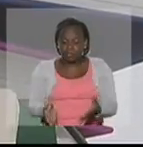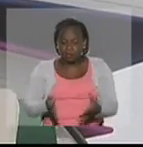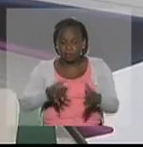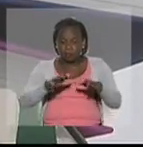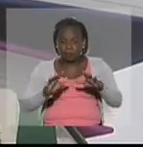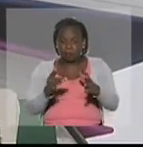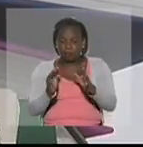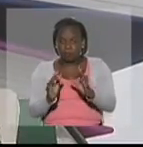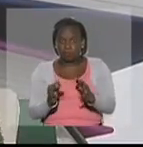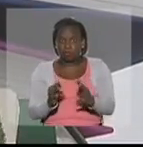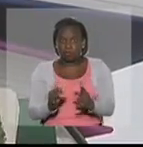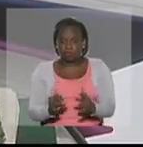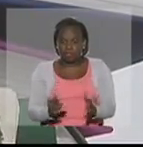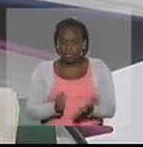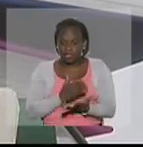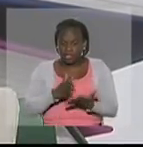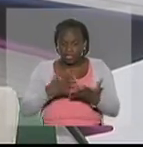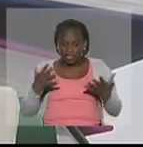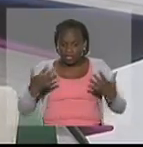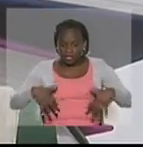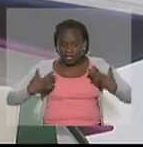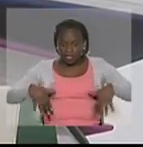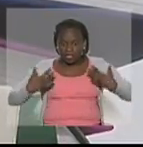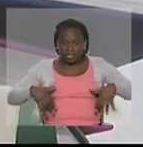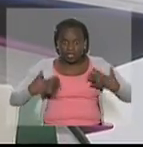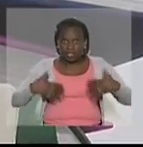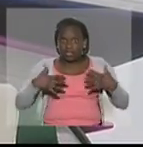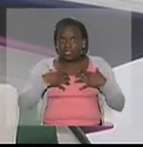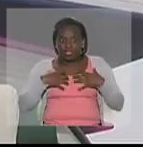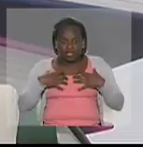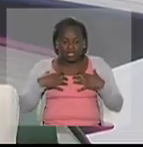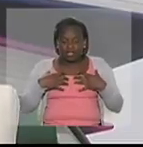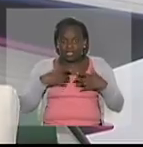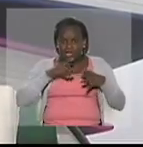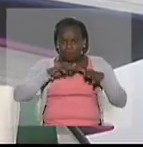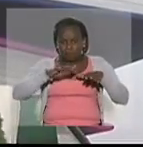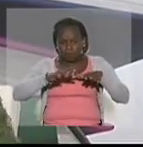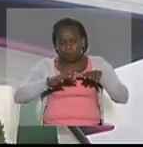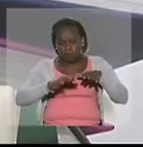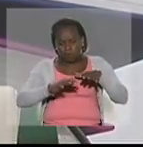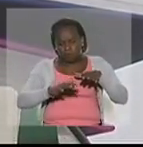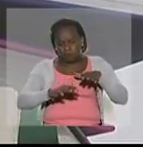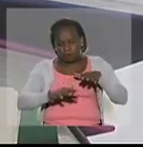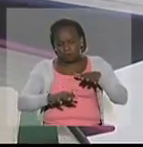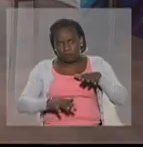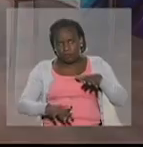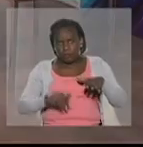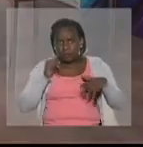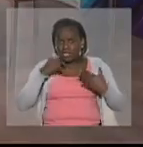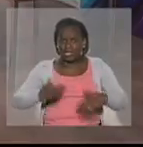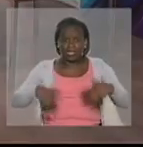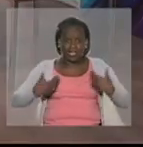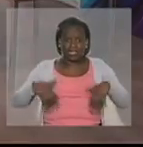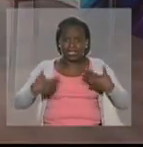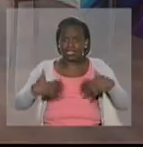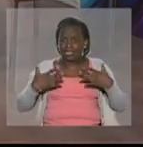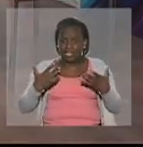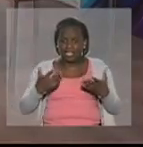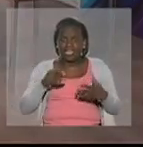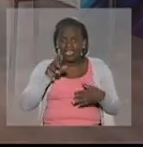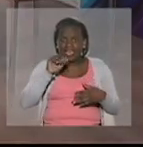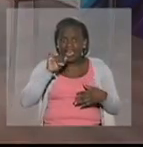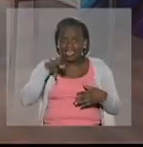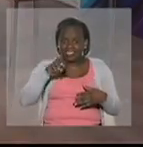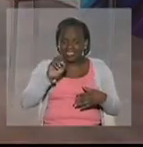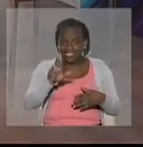afogou o livro caiu e ela foi ficando desesperada o livro foi afundando e ela foi ficando desesperada